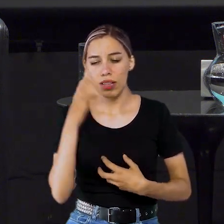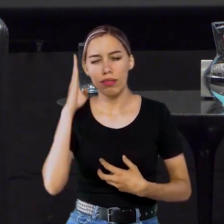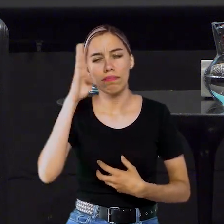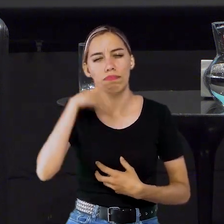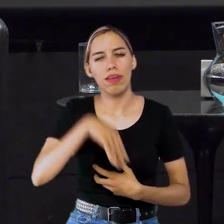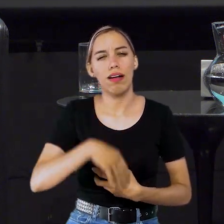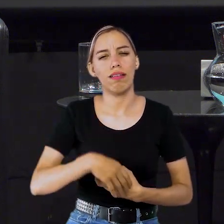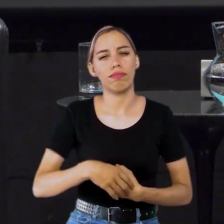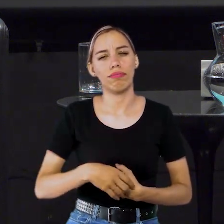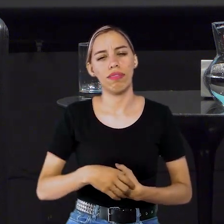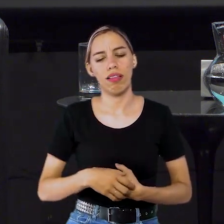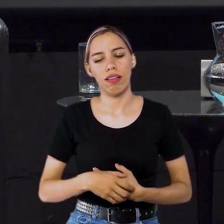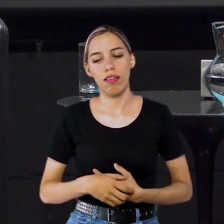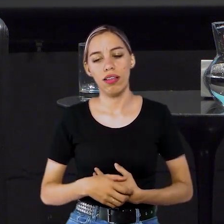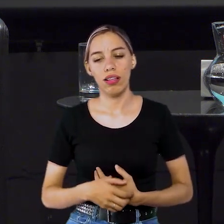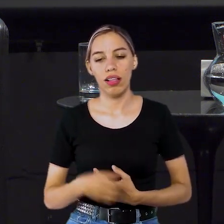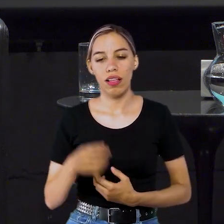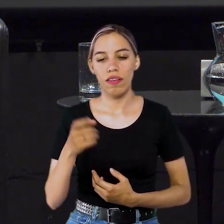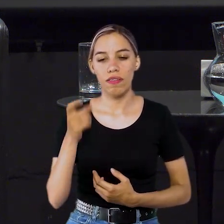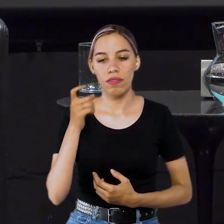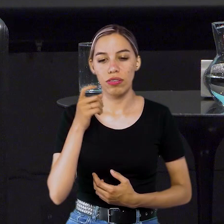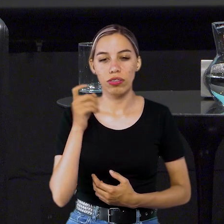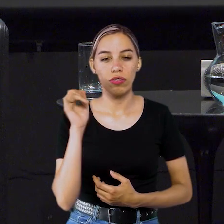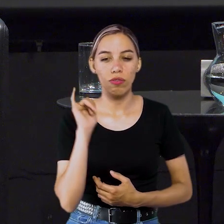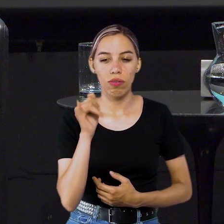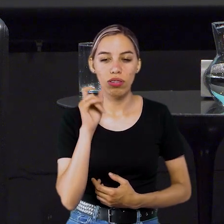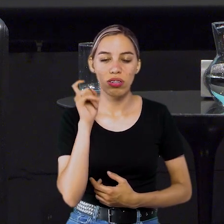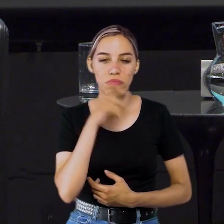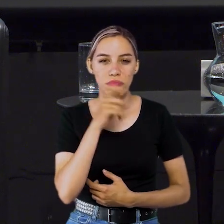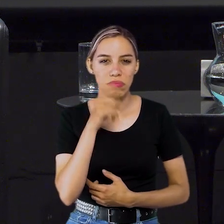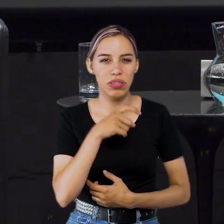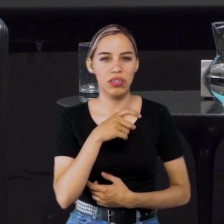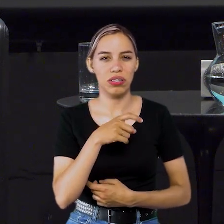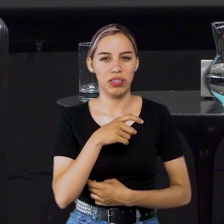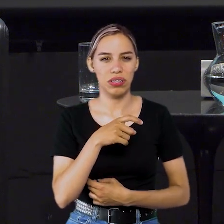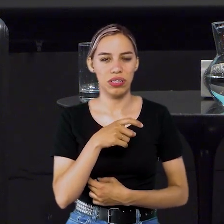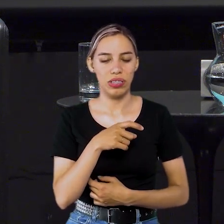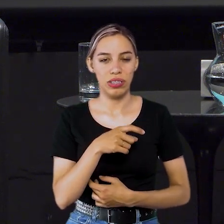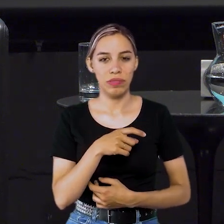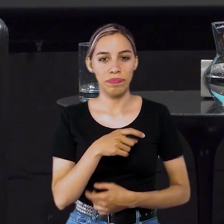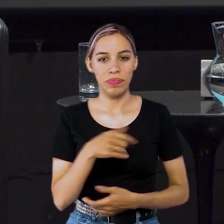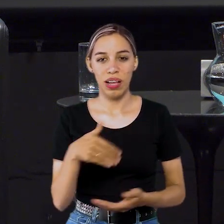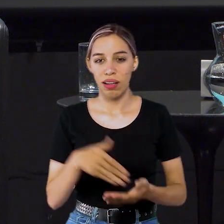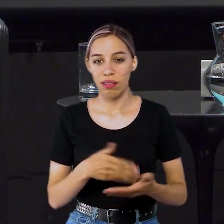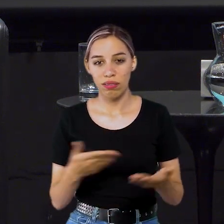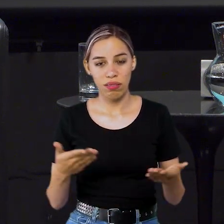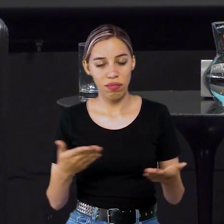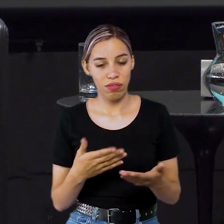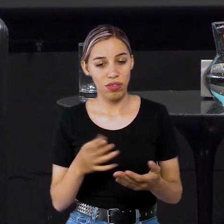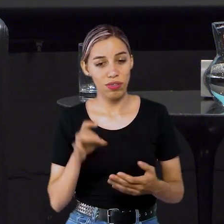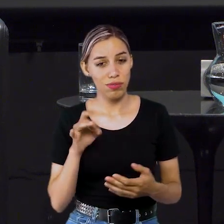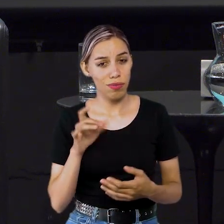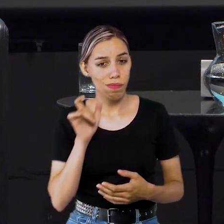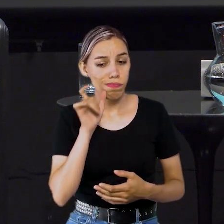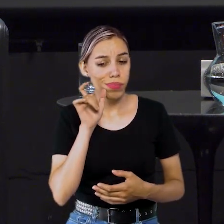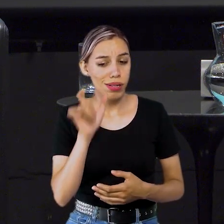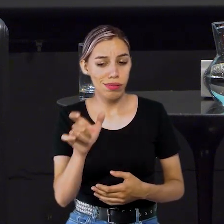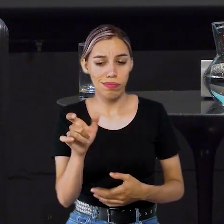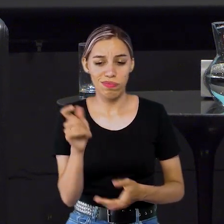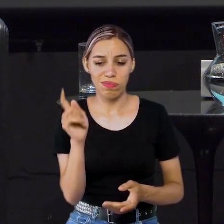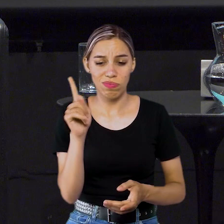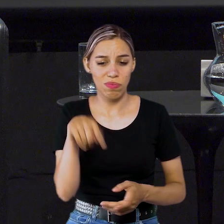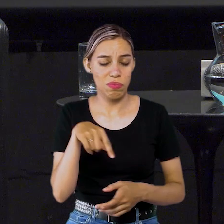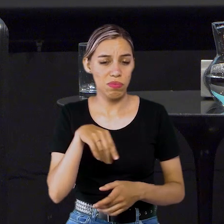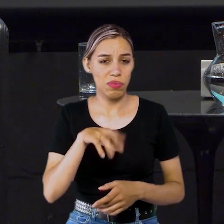profundo. Então, infelizmente, hoje, em muitos casos, só a palavra não está dando mais